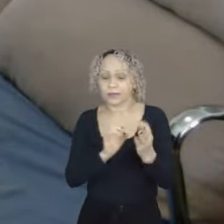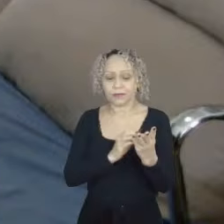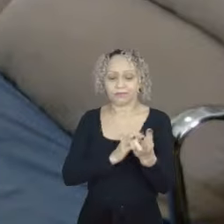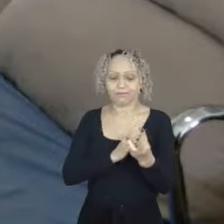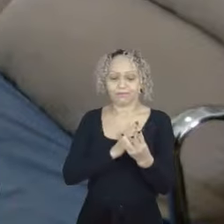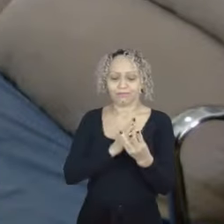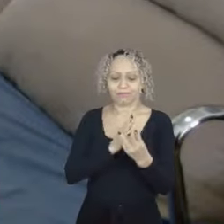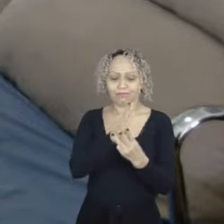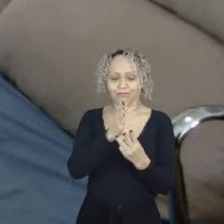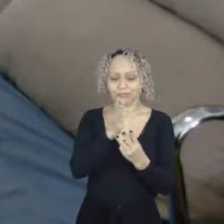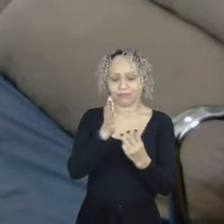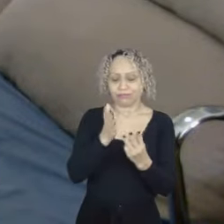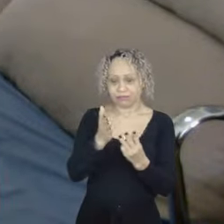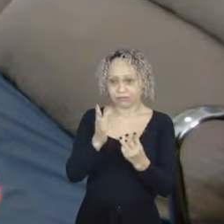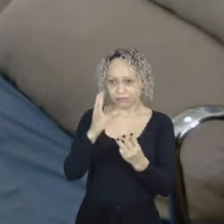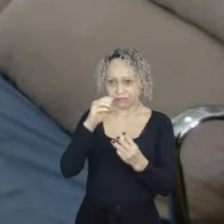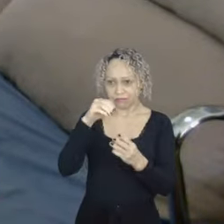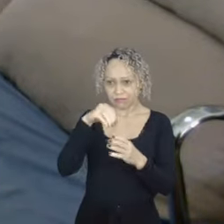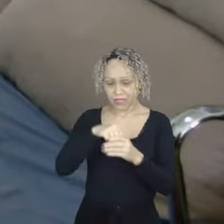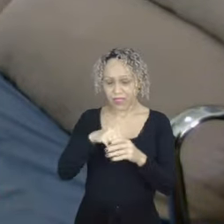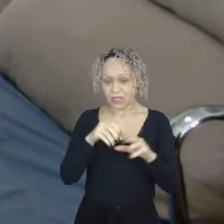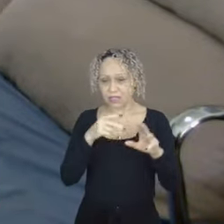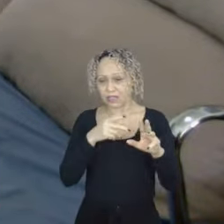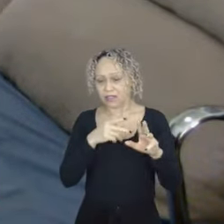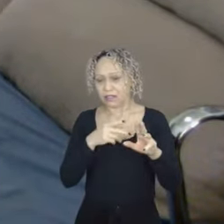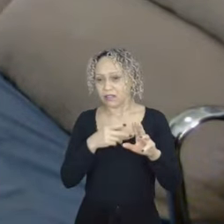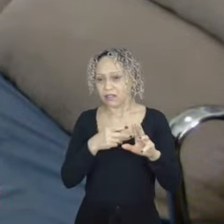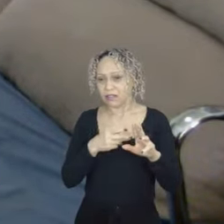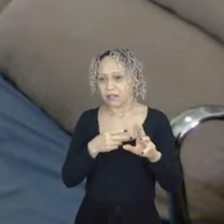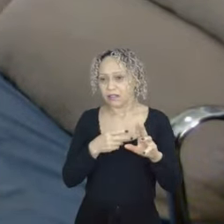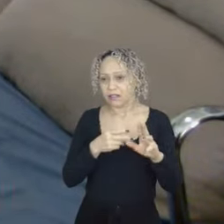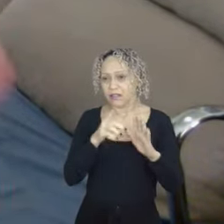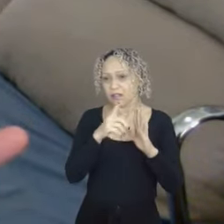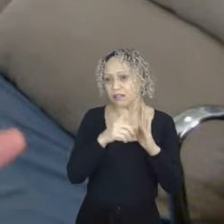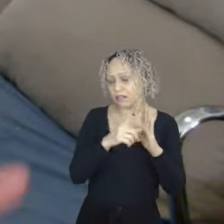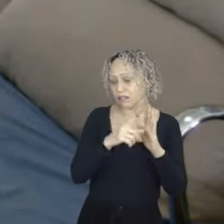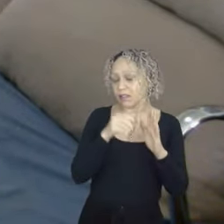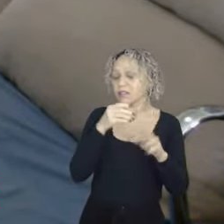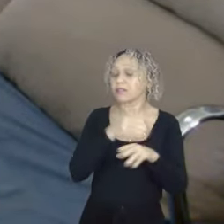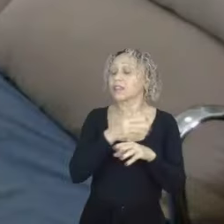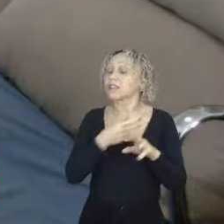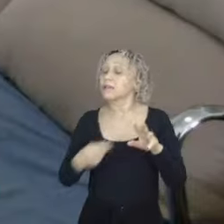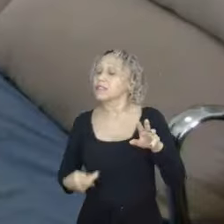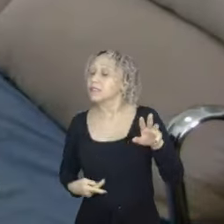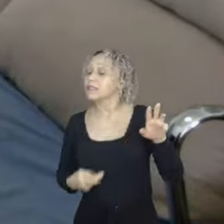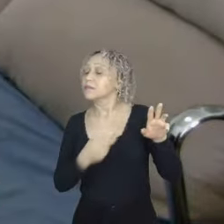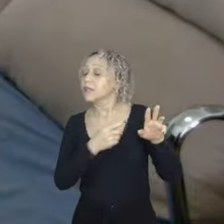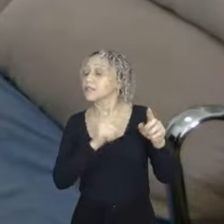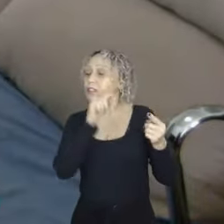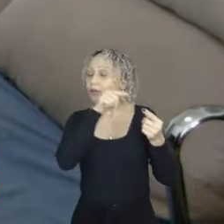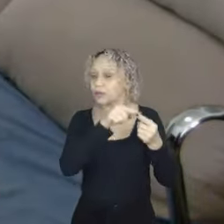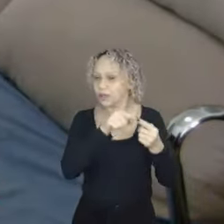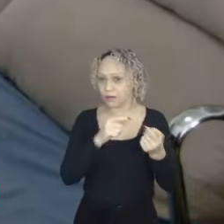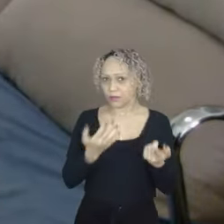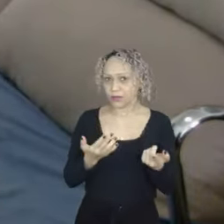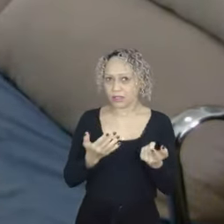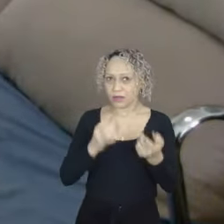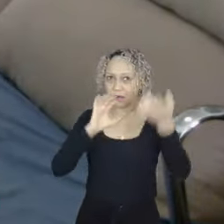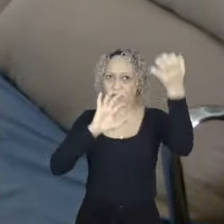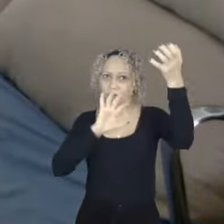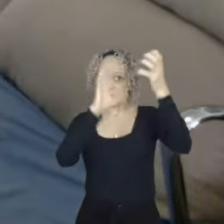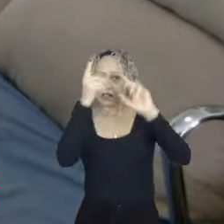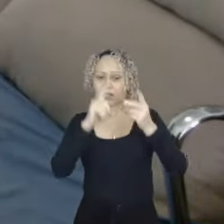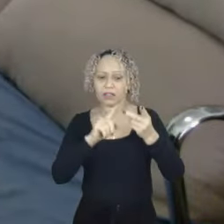da presidência brasileira, que eu já falei, sobre os quais eu já comentei aqui, né? Clima, combate à fome e a reforma da governança global.